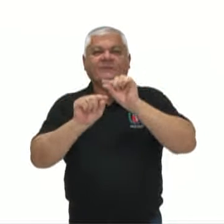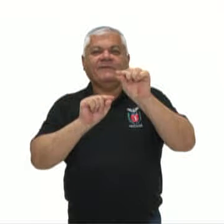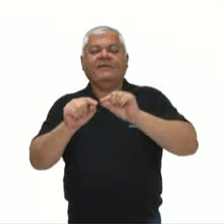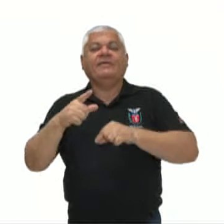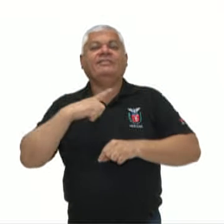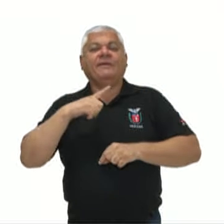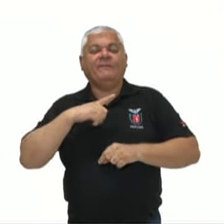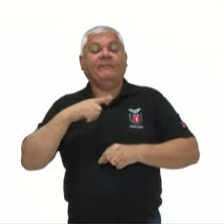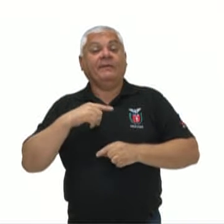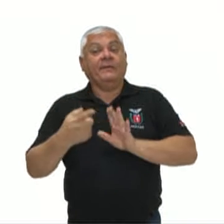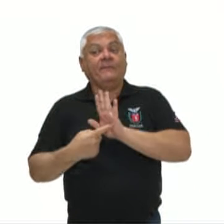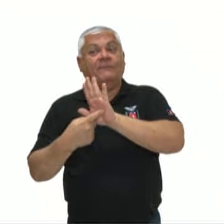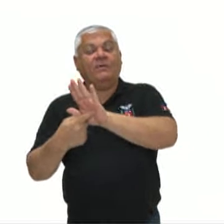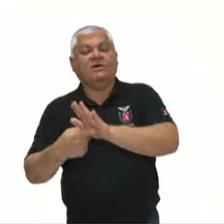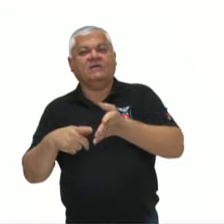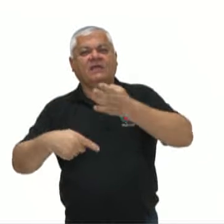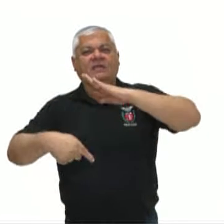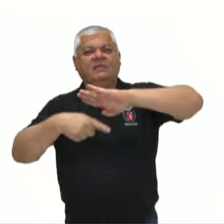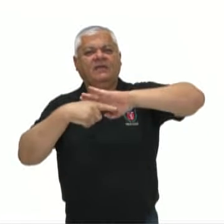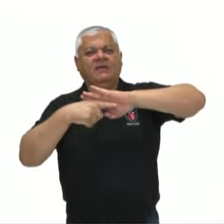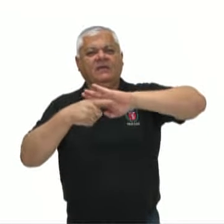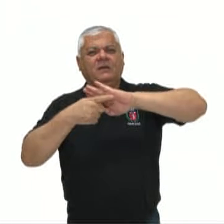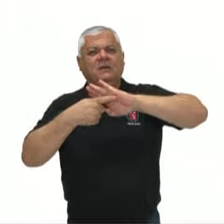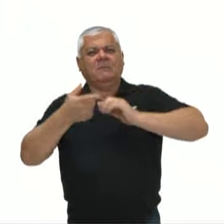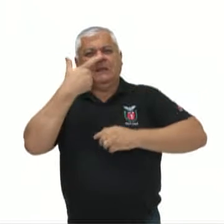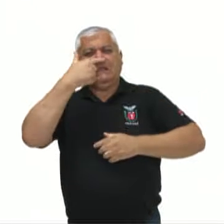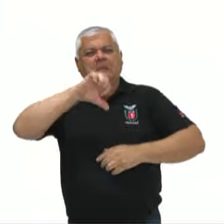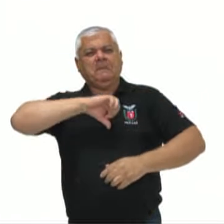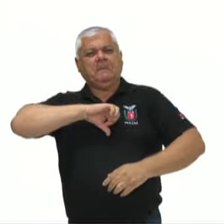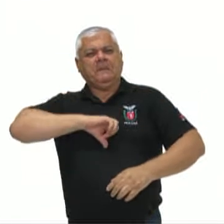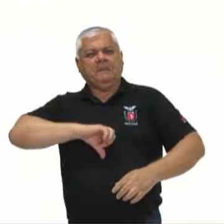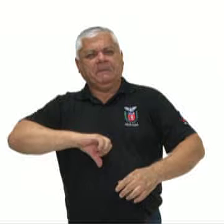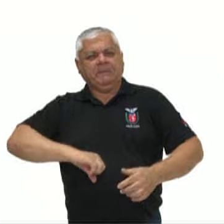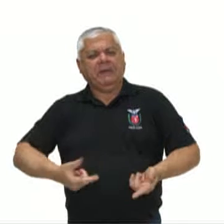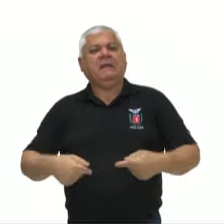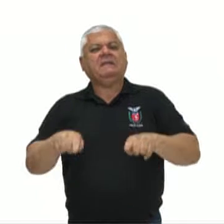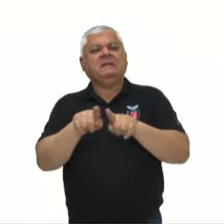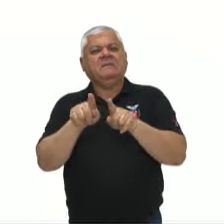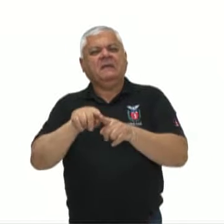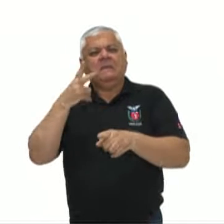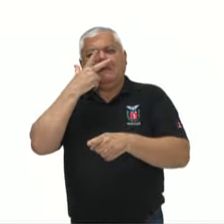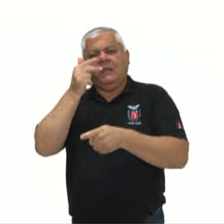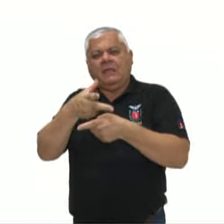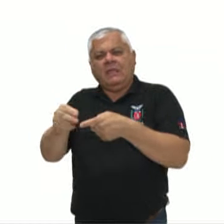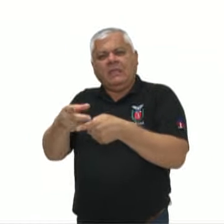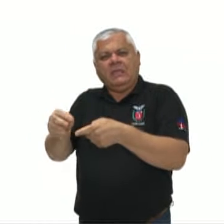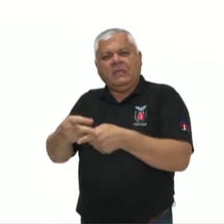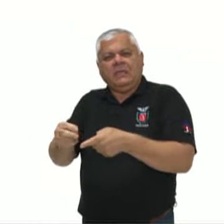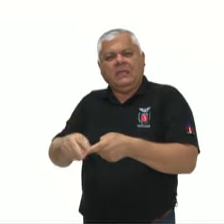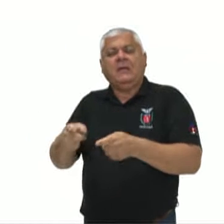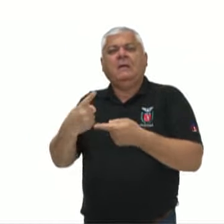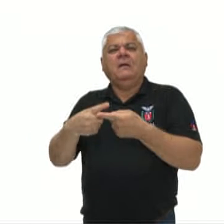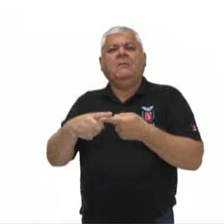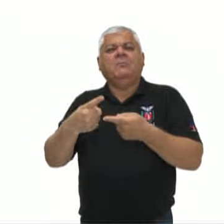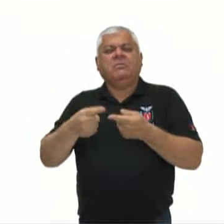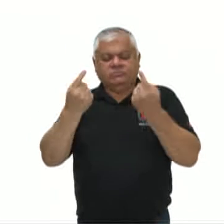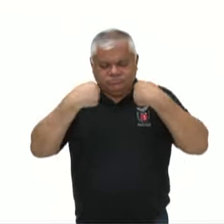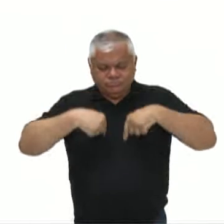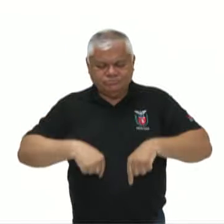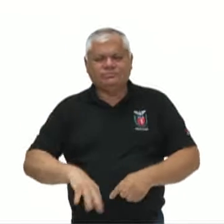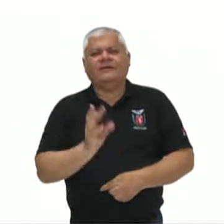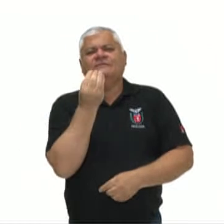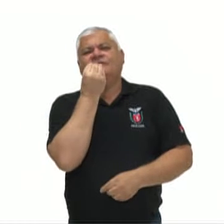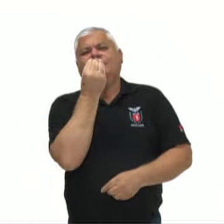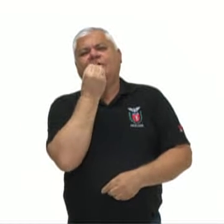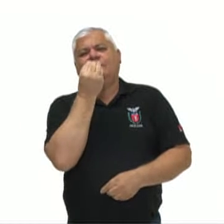o negativismo interior do eu lírico, que se considera vencido, em virtude da fragilidade física do ser